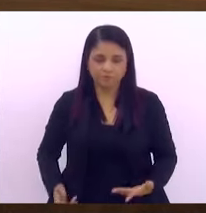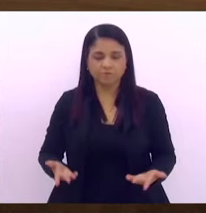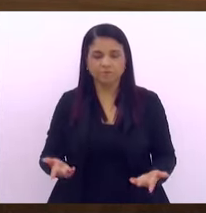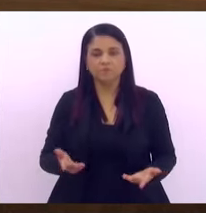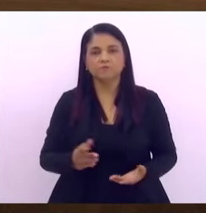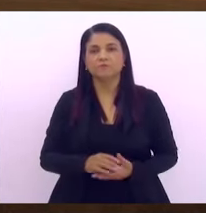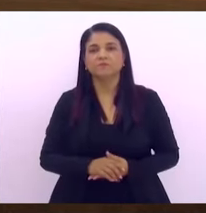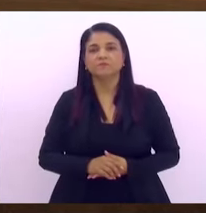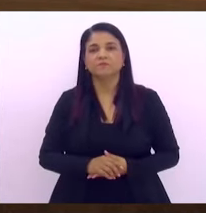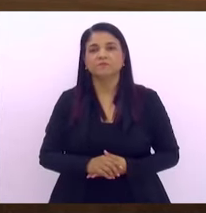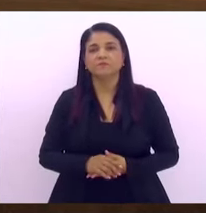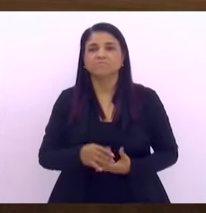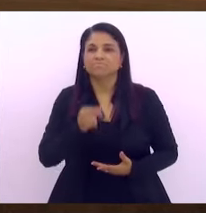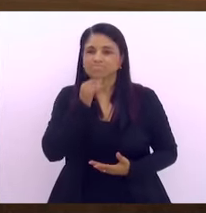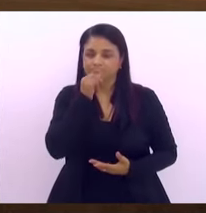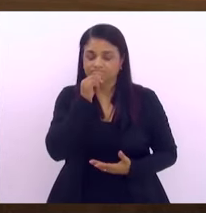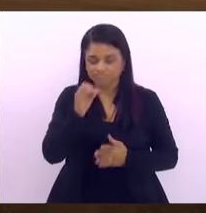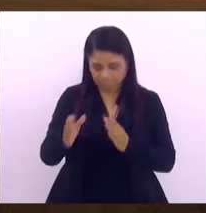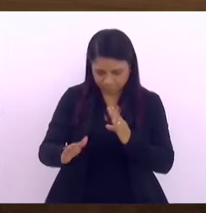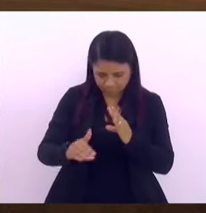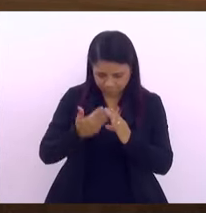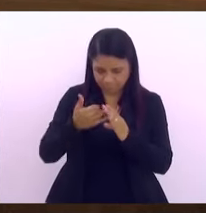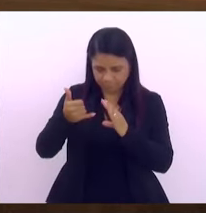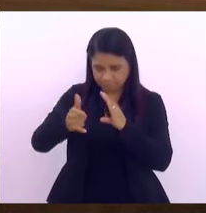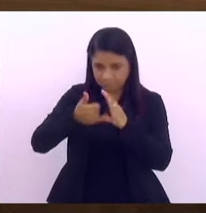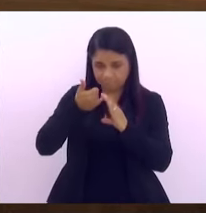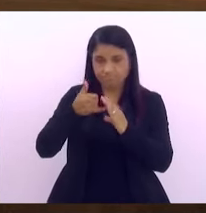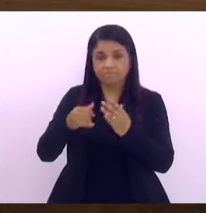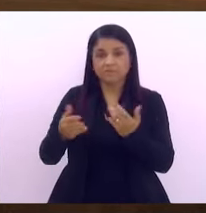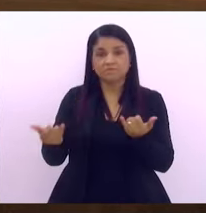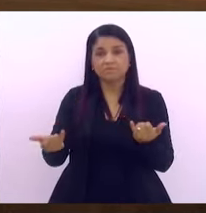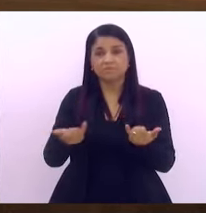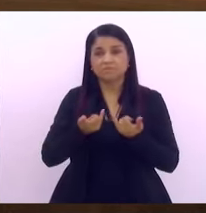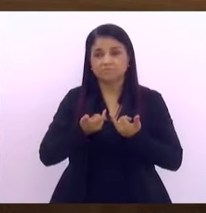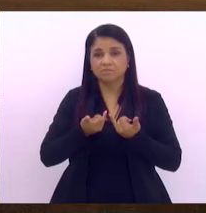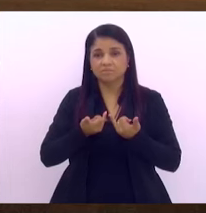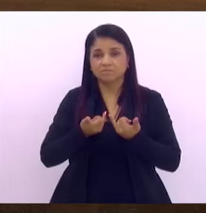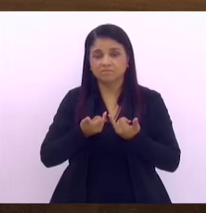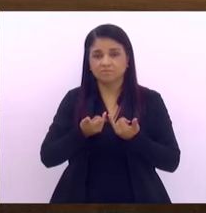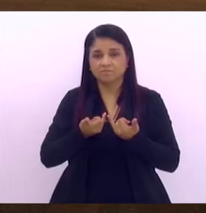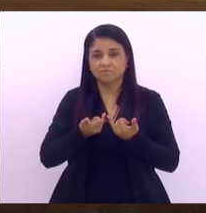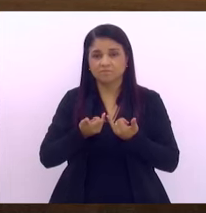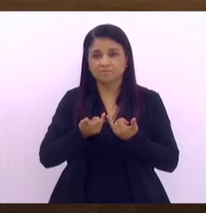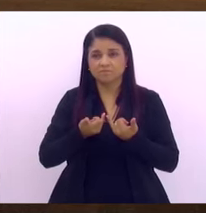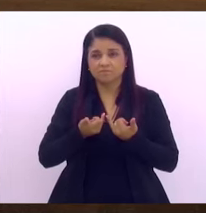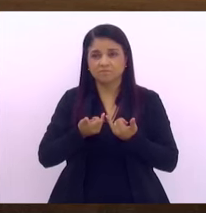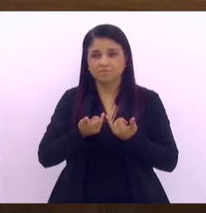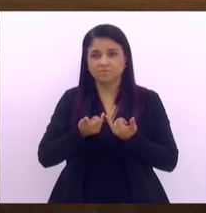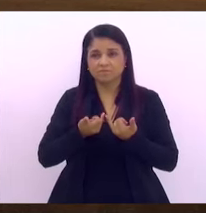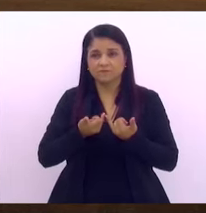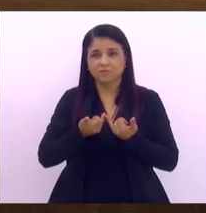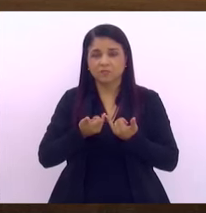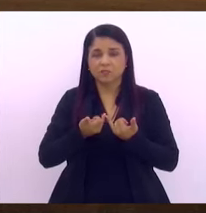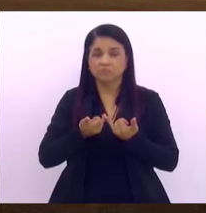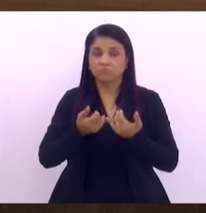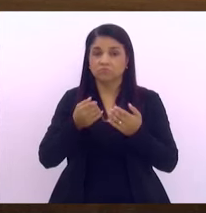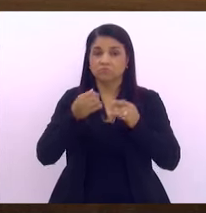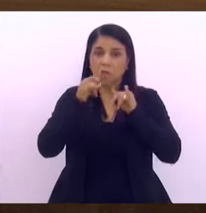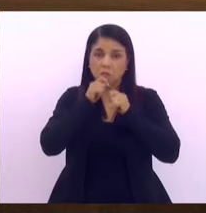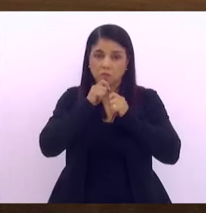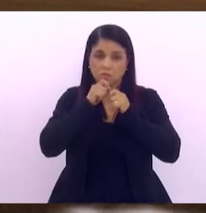infelizmente, eu acabo de receber aqui a notícia, que já está sendo publicada em alguns